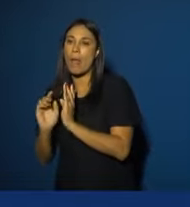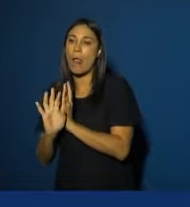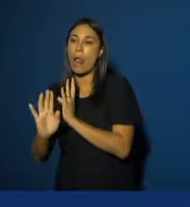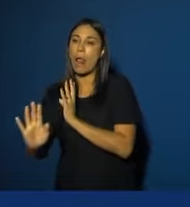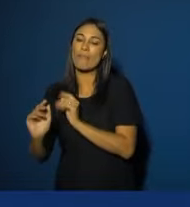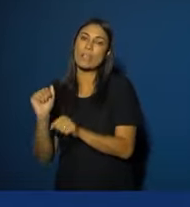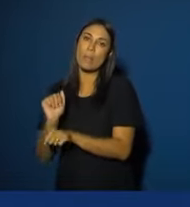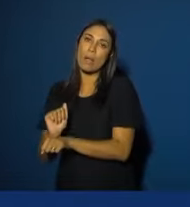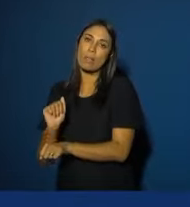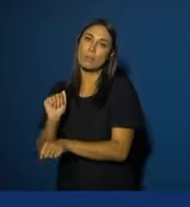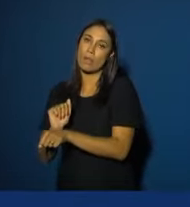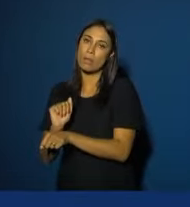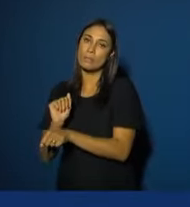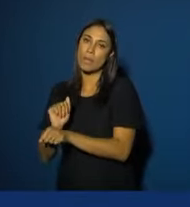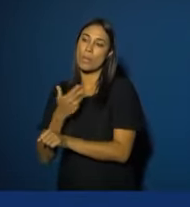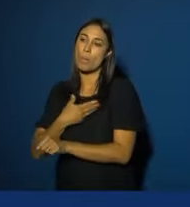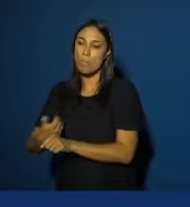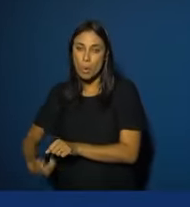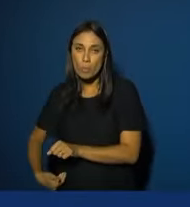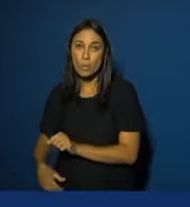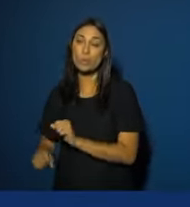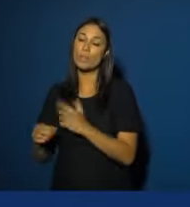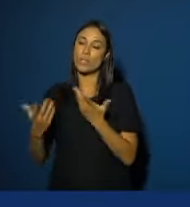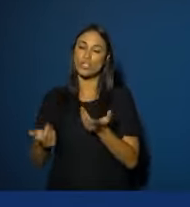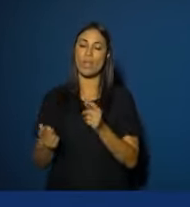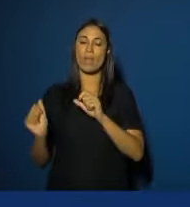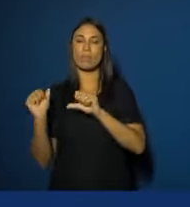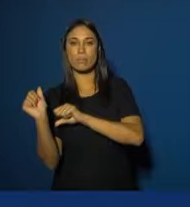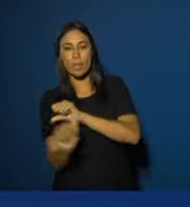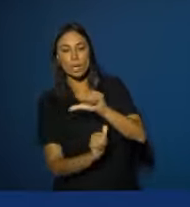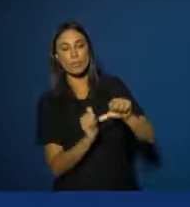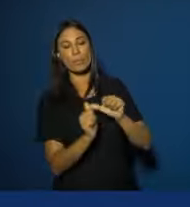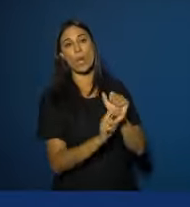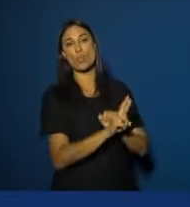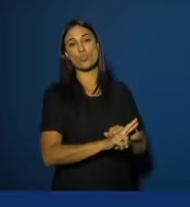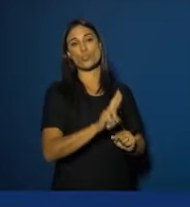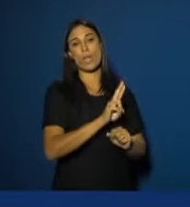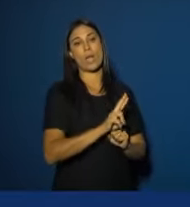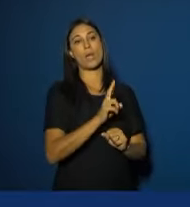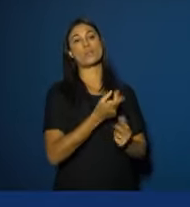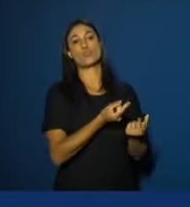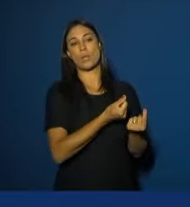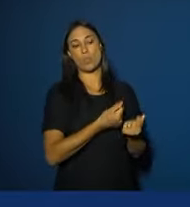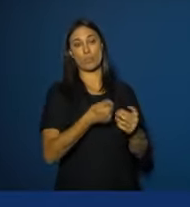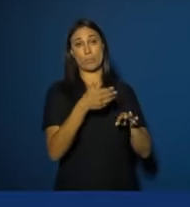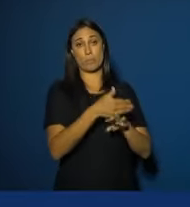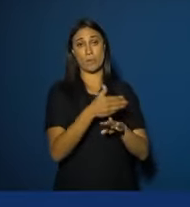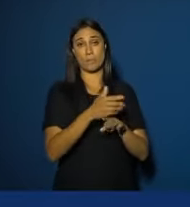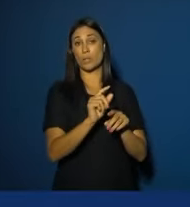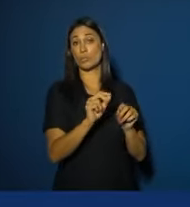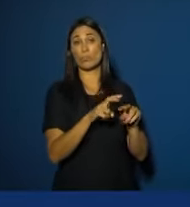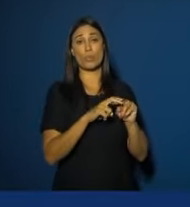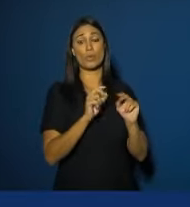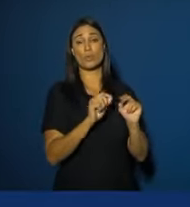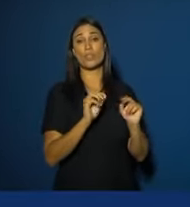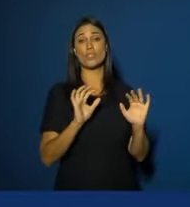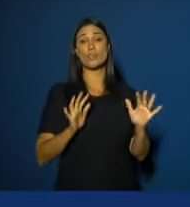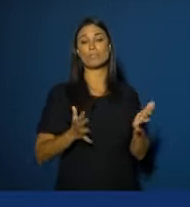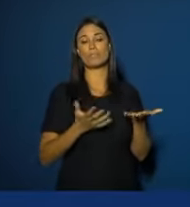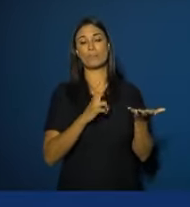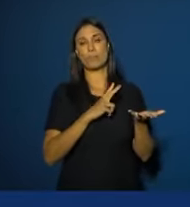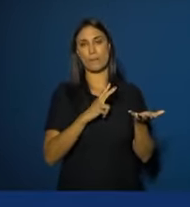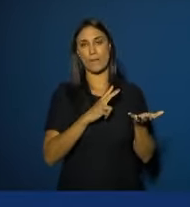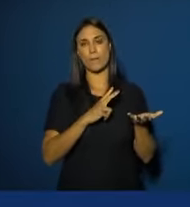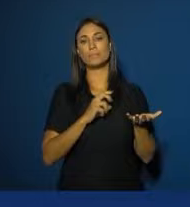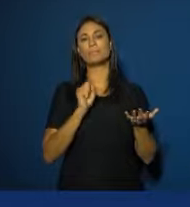de investimento público, nós queremos usar os recursos participando, portanto, de iniciativas